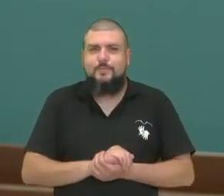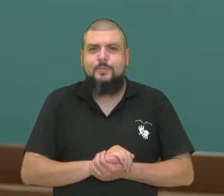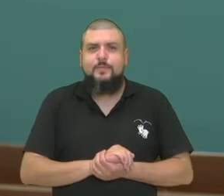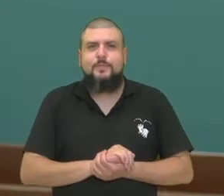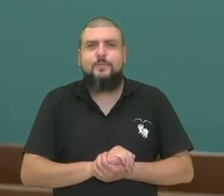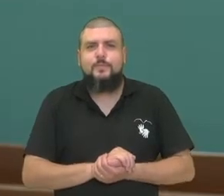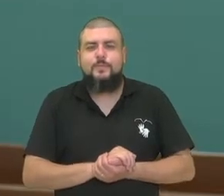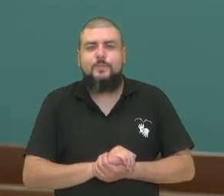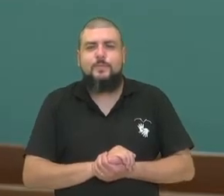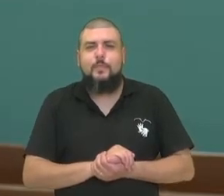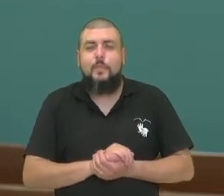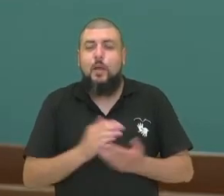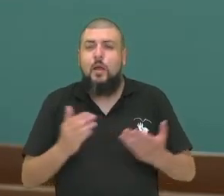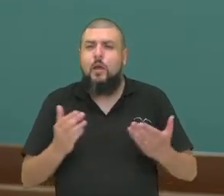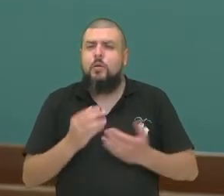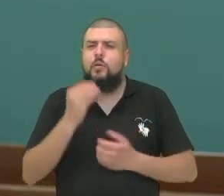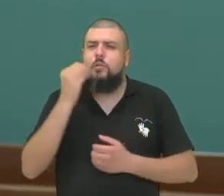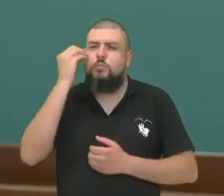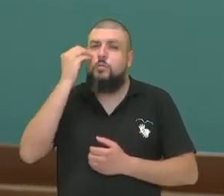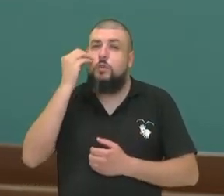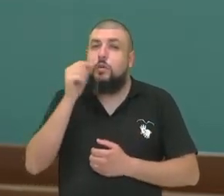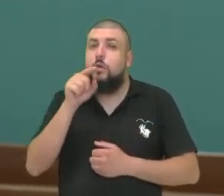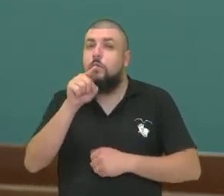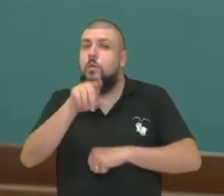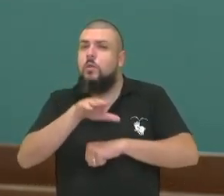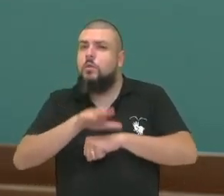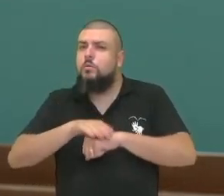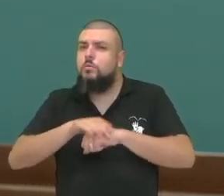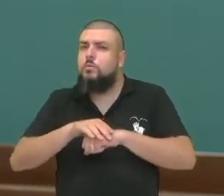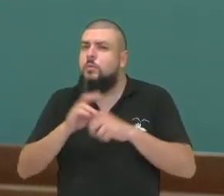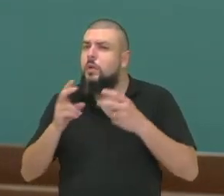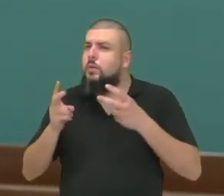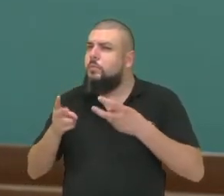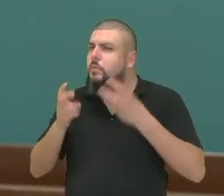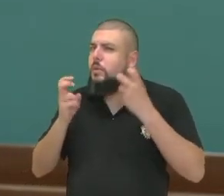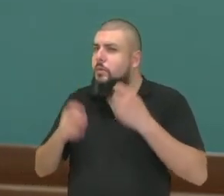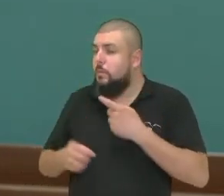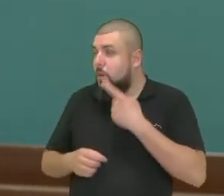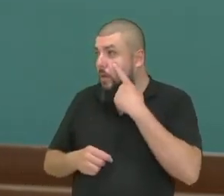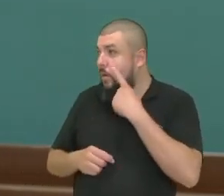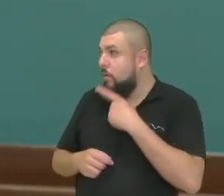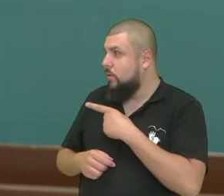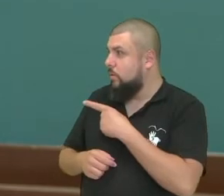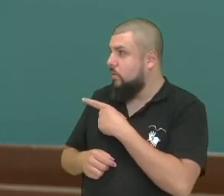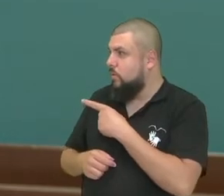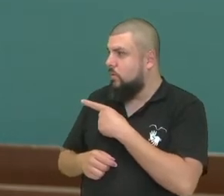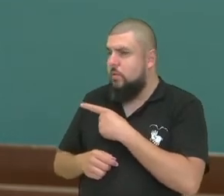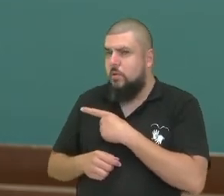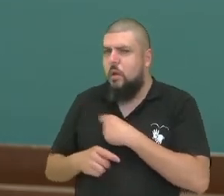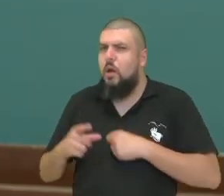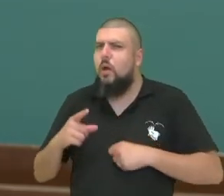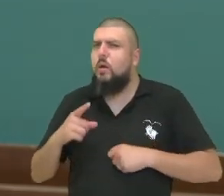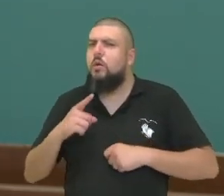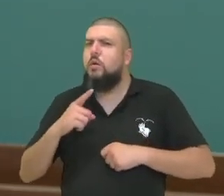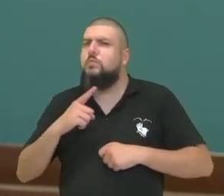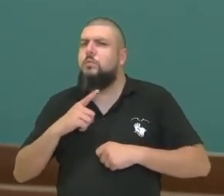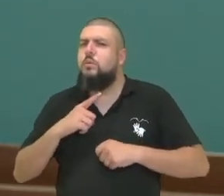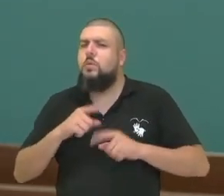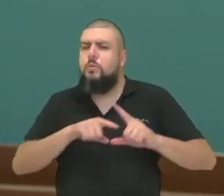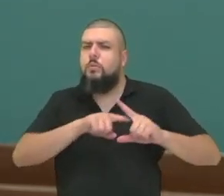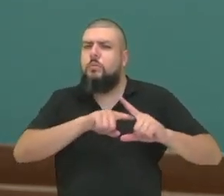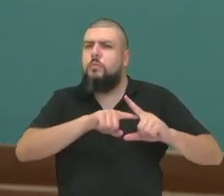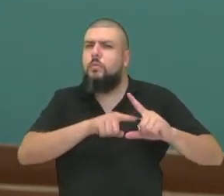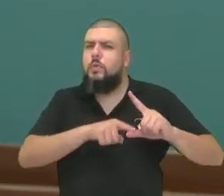então vamos testar a isso observação encontre na imagem ao lado pelo menos cinco anos porque nessa imagem